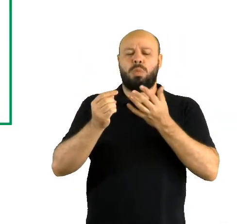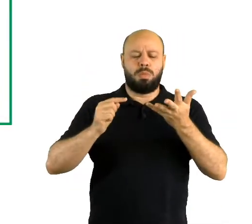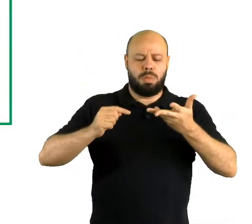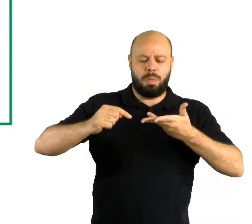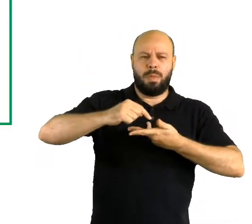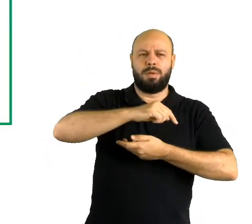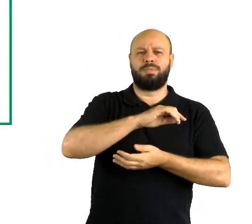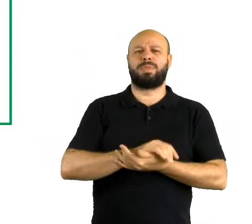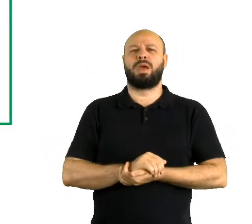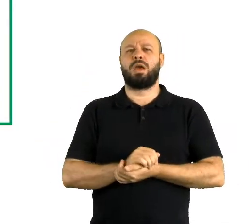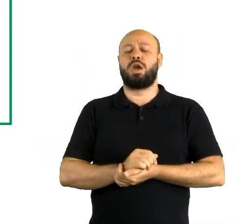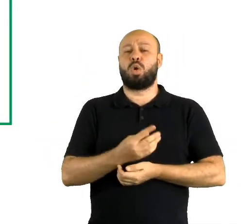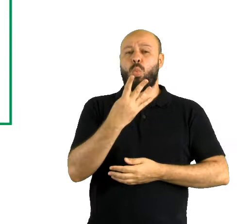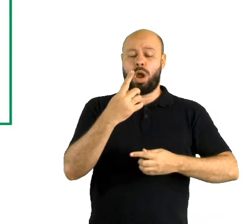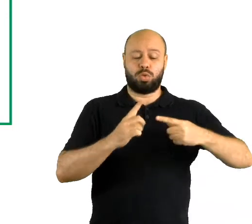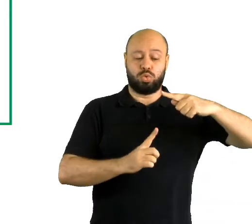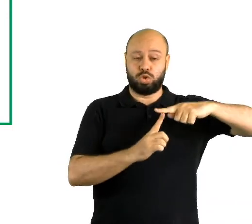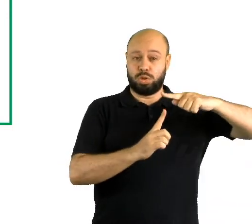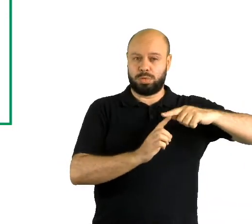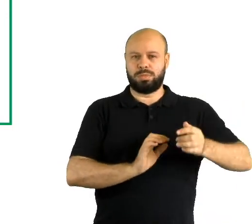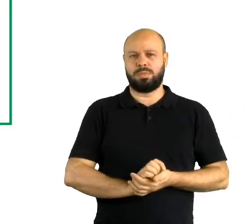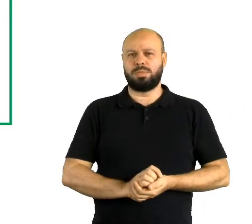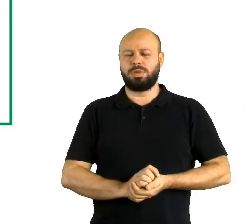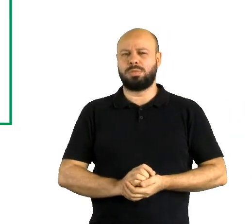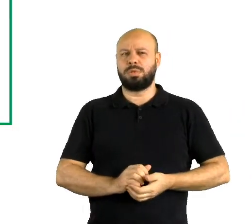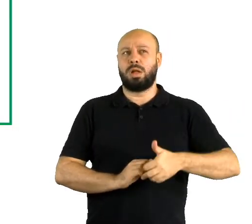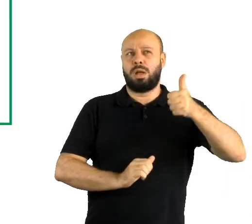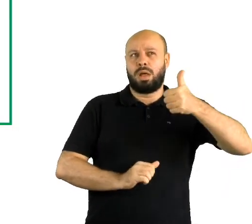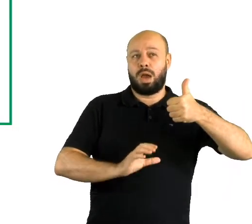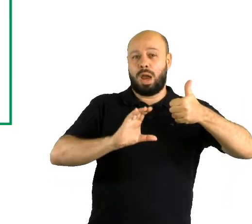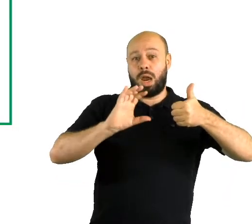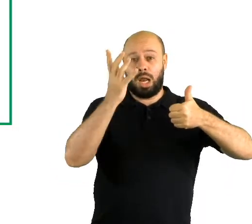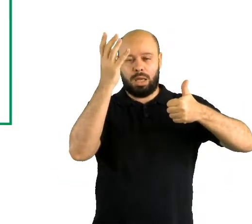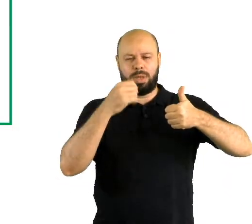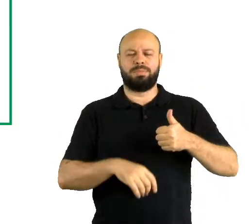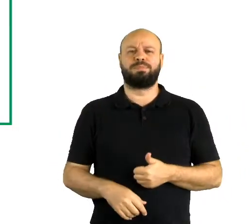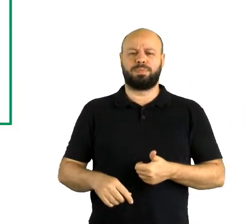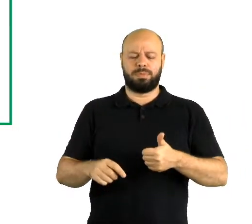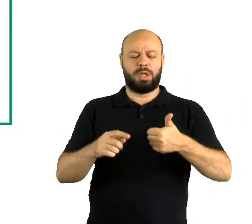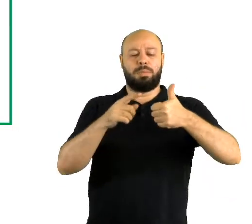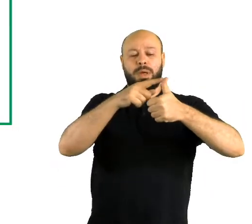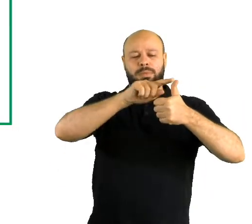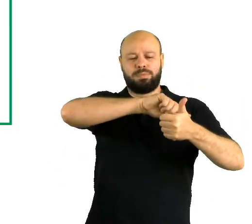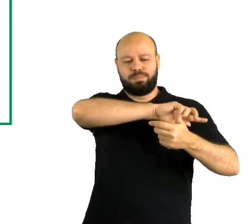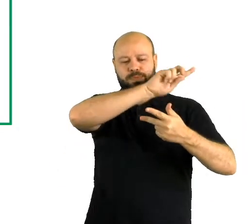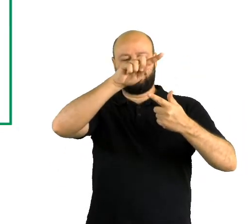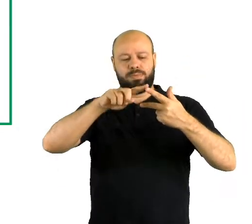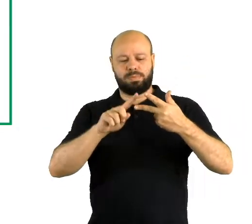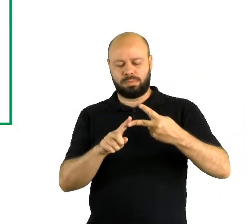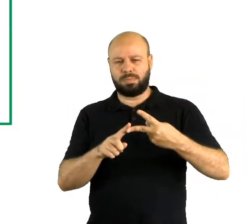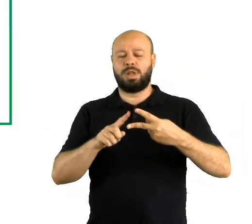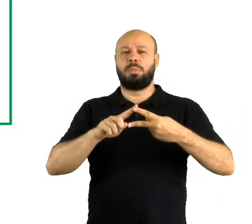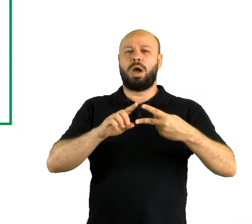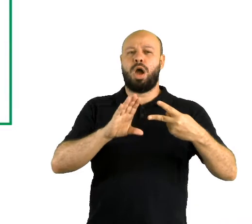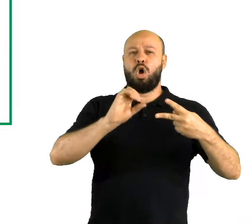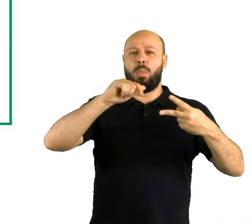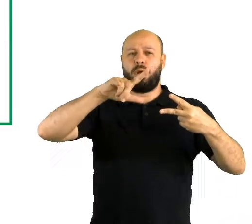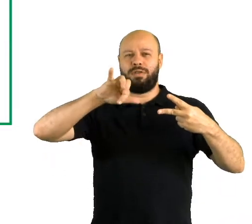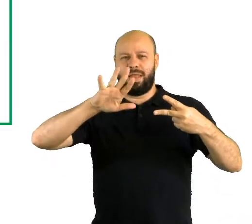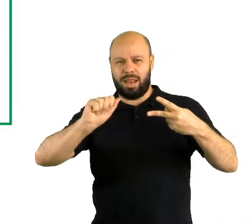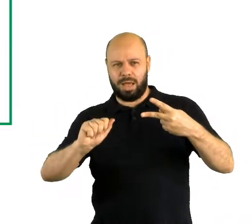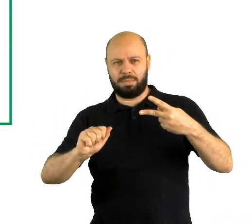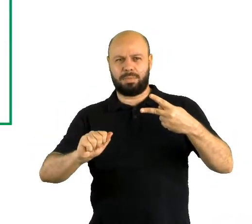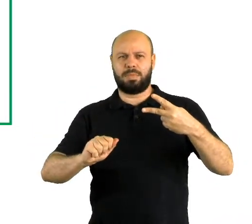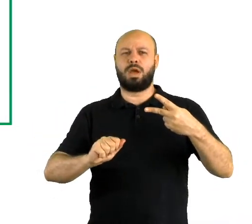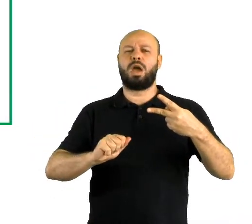Tem 4 tipos de classificação. Quanto ao clima, pode ser de 2 formas. Pode ser ombrófila,